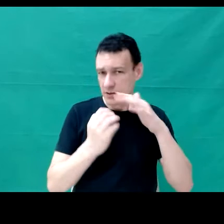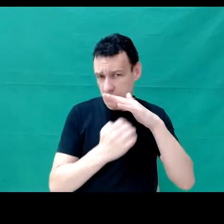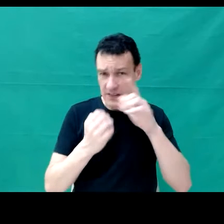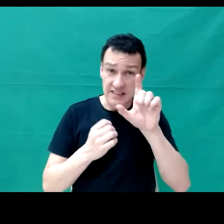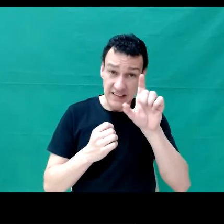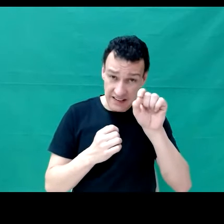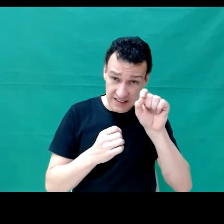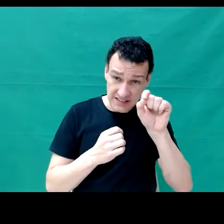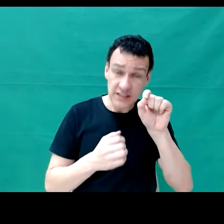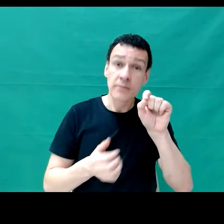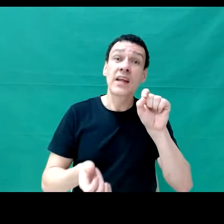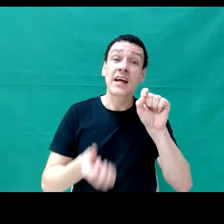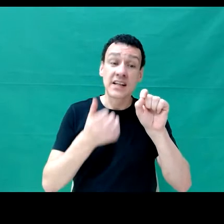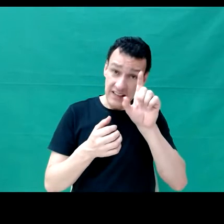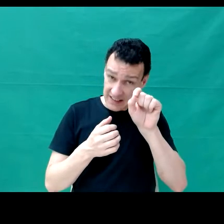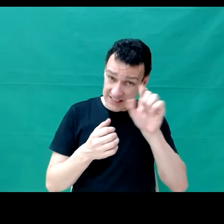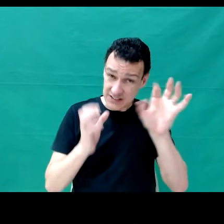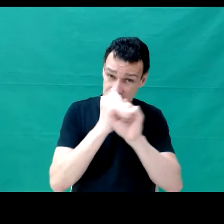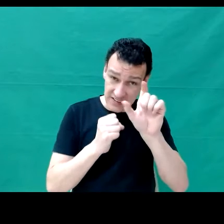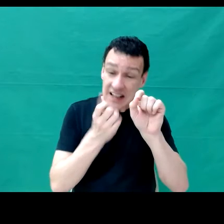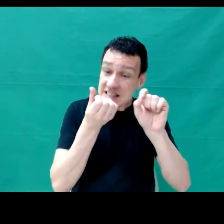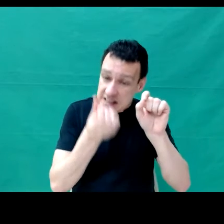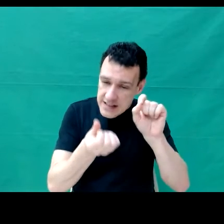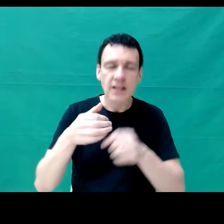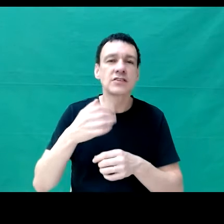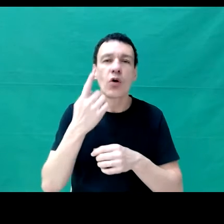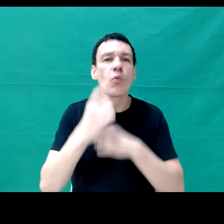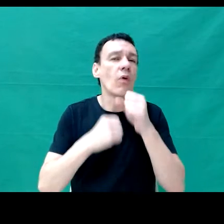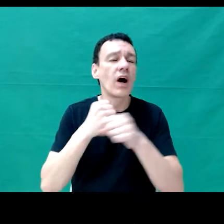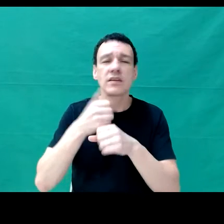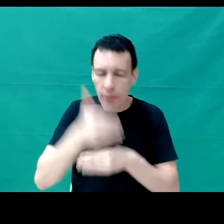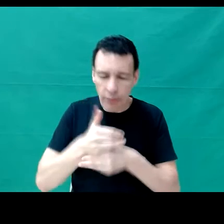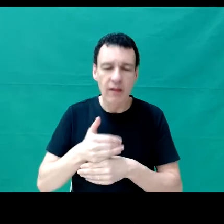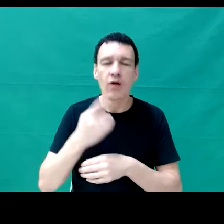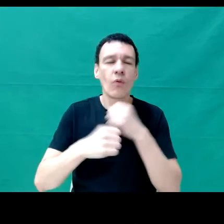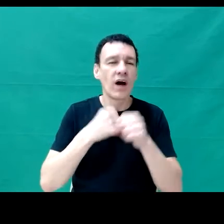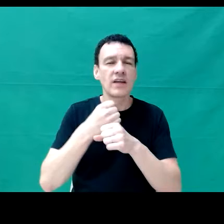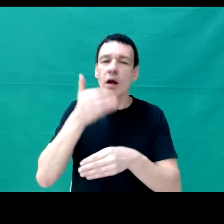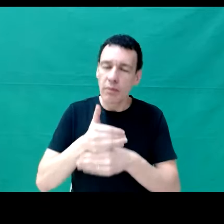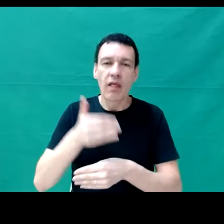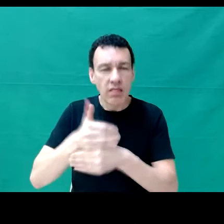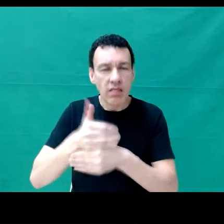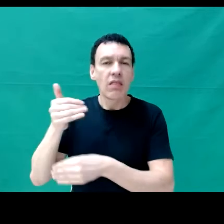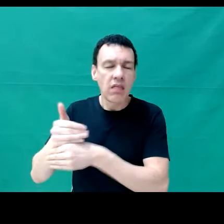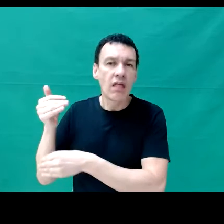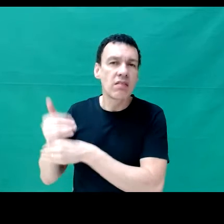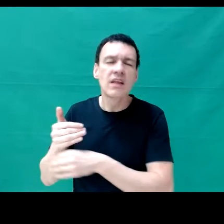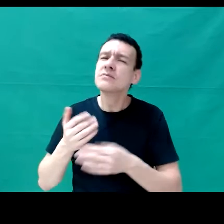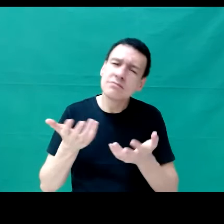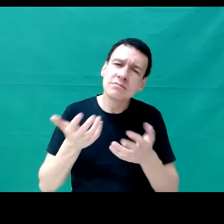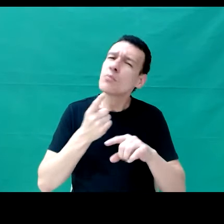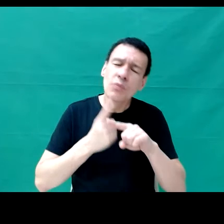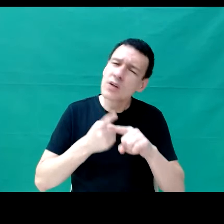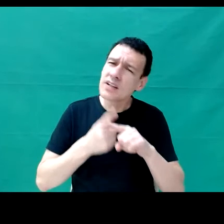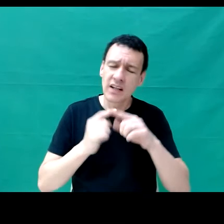fecham as portas em menos de 5 anos no nosso país, né. É um dado muito interessante a se pensar o porquê será que essas